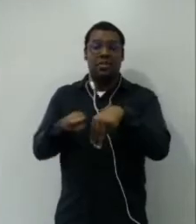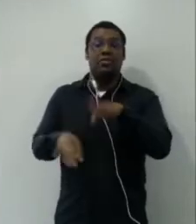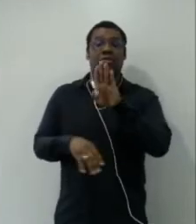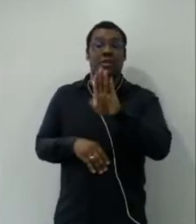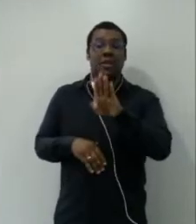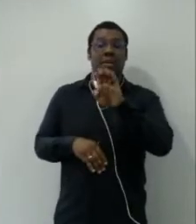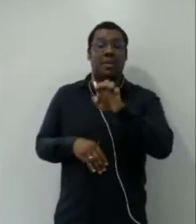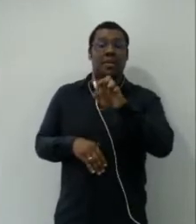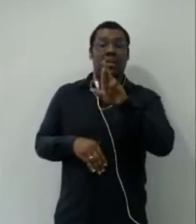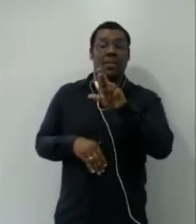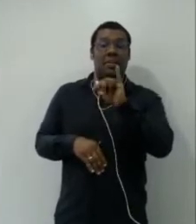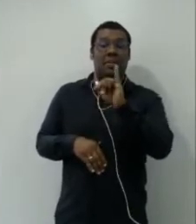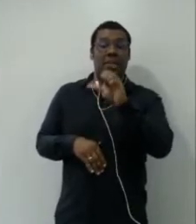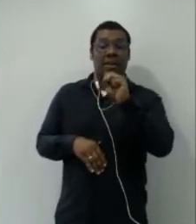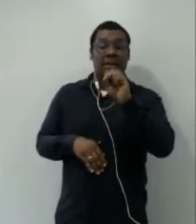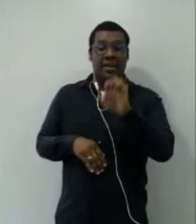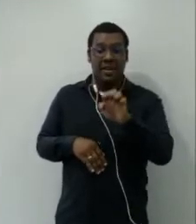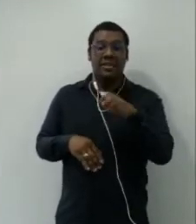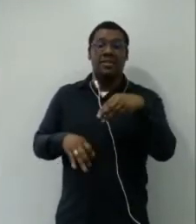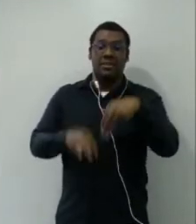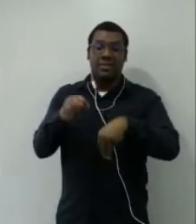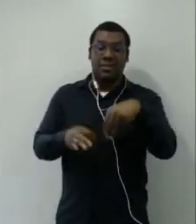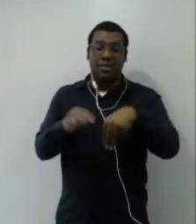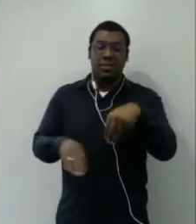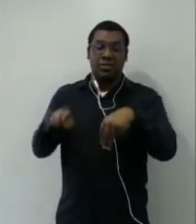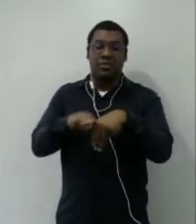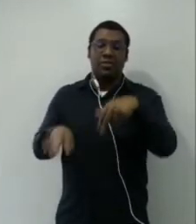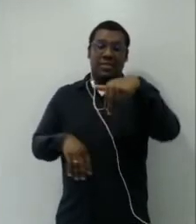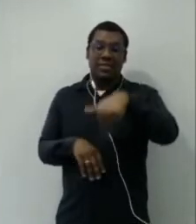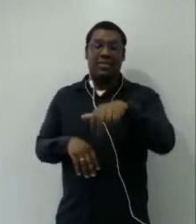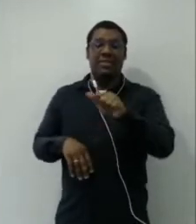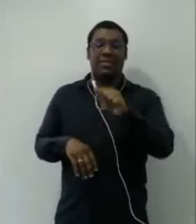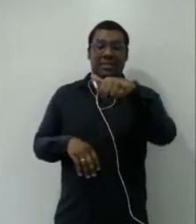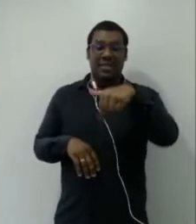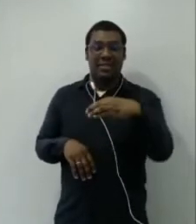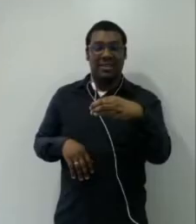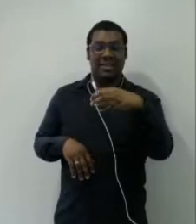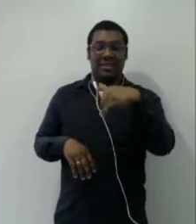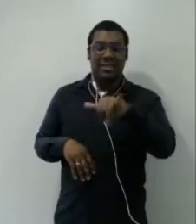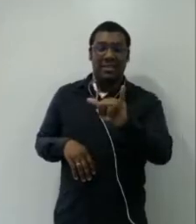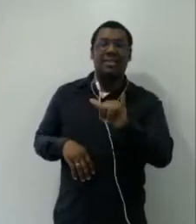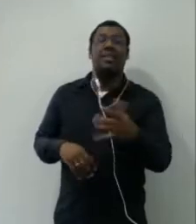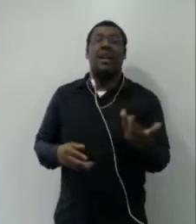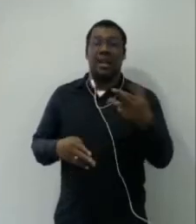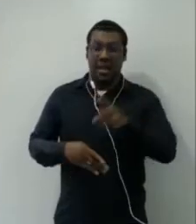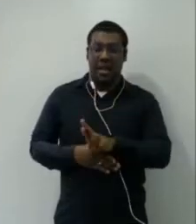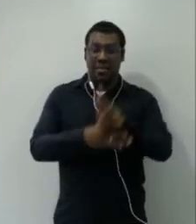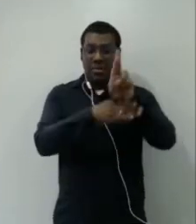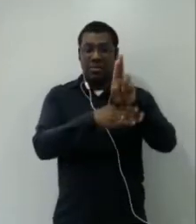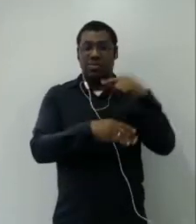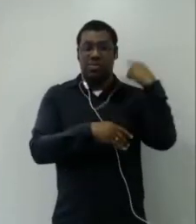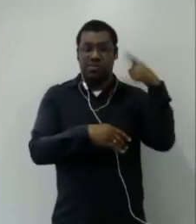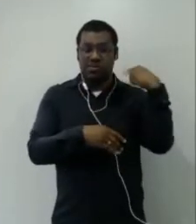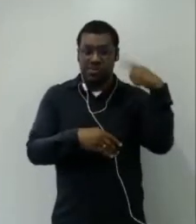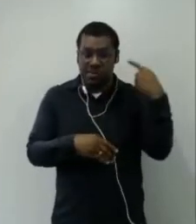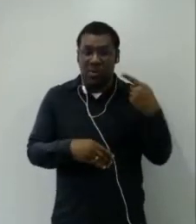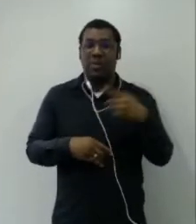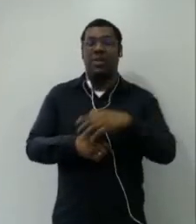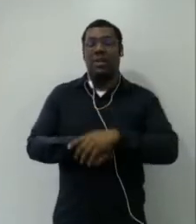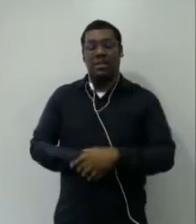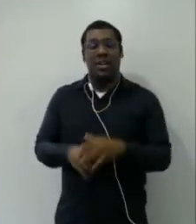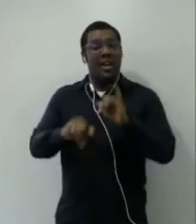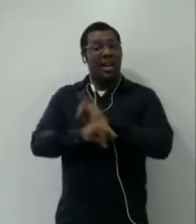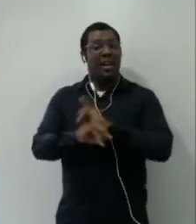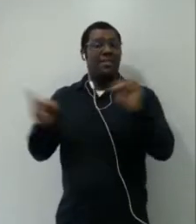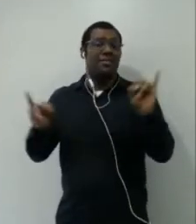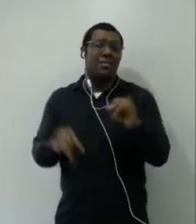Nancy, em nome dos advogados, venho aqui registrar a nossa profunda tristeza